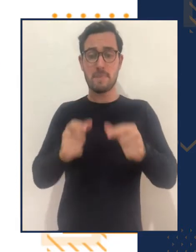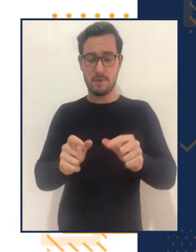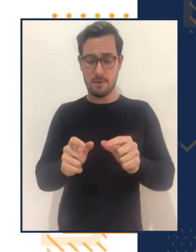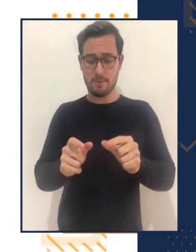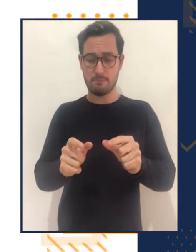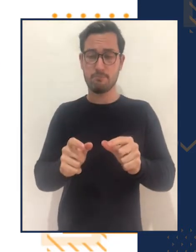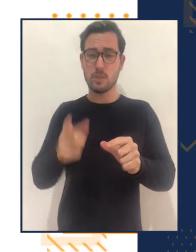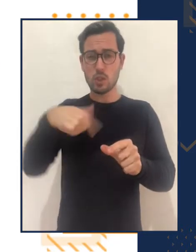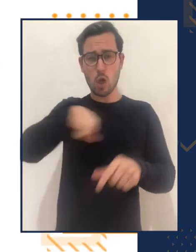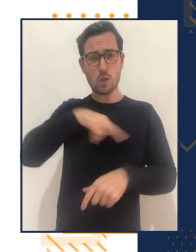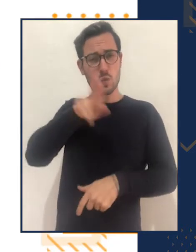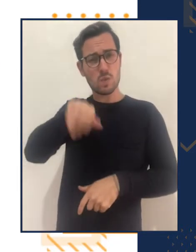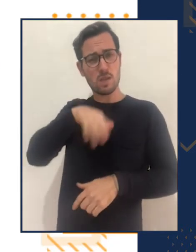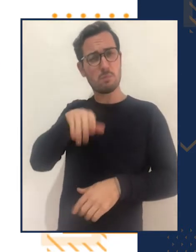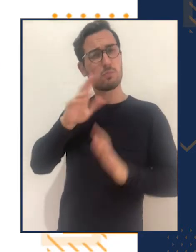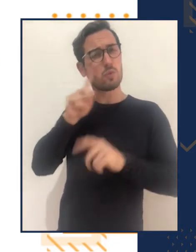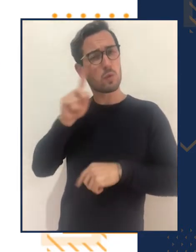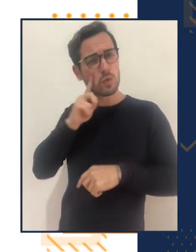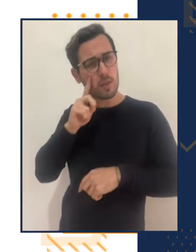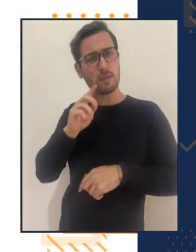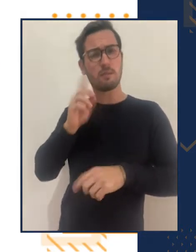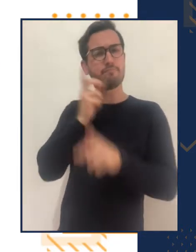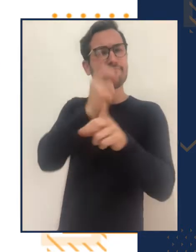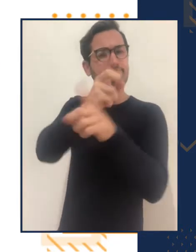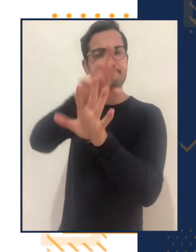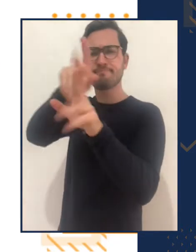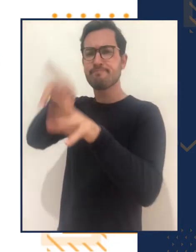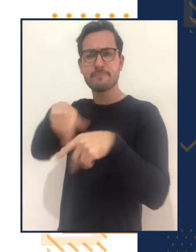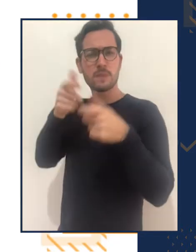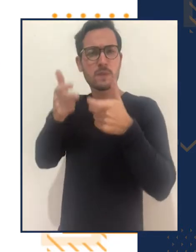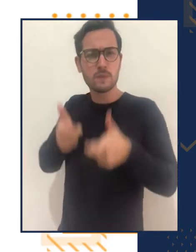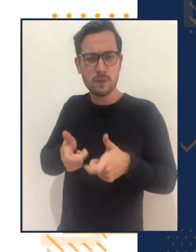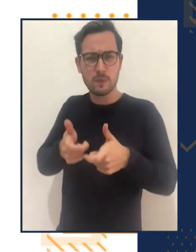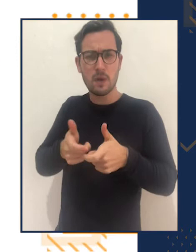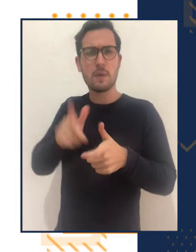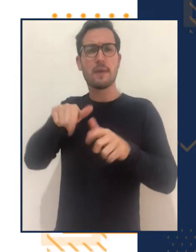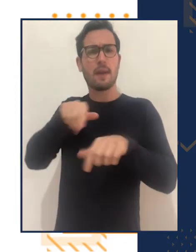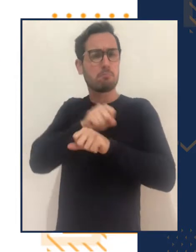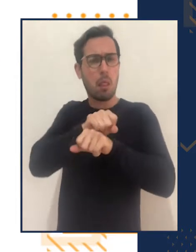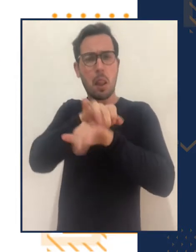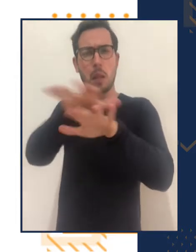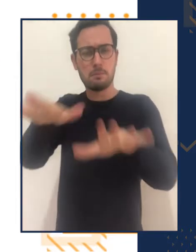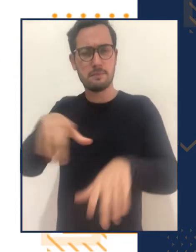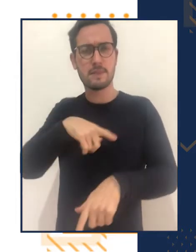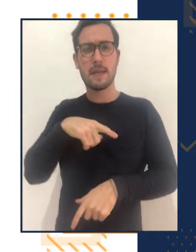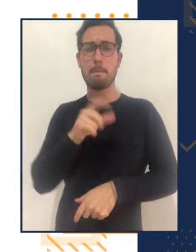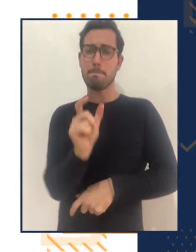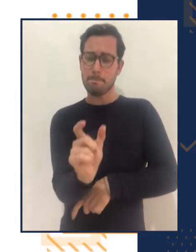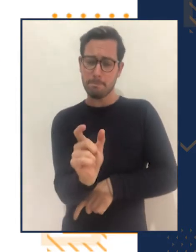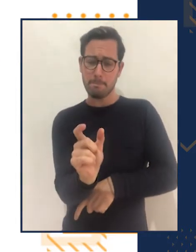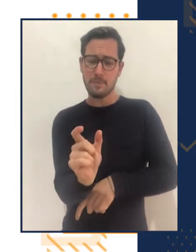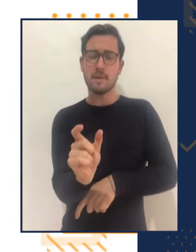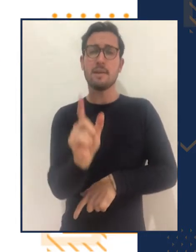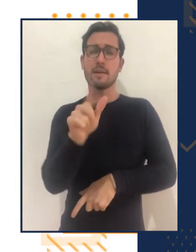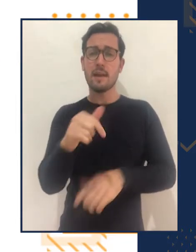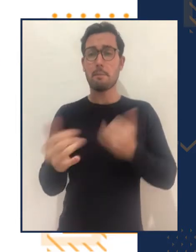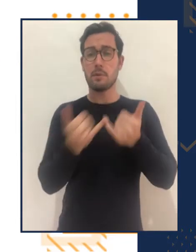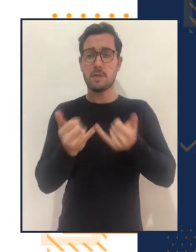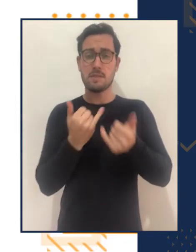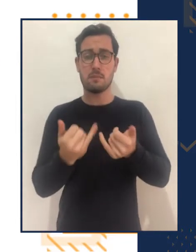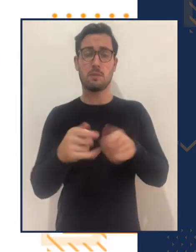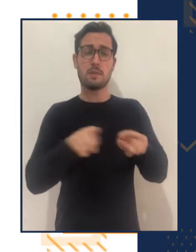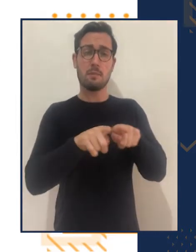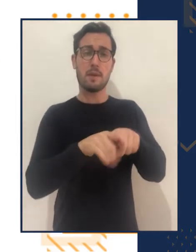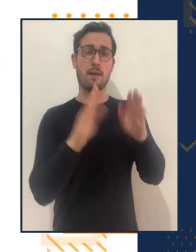de 1,5 volts. Essa pilha que a gente encontra, bem difundida. E a tensão